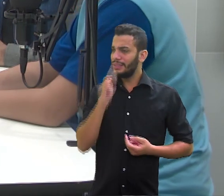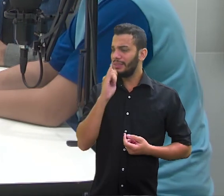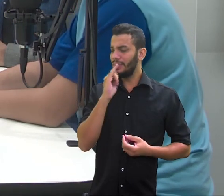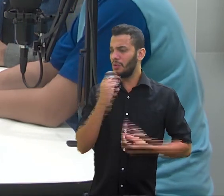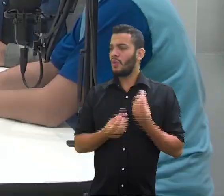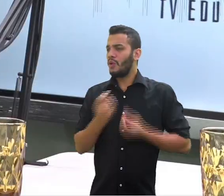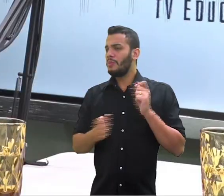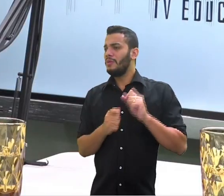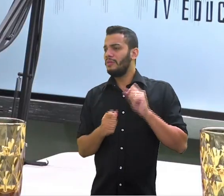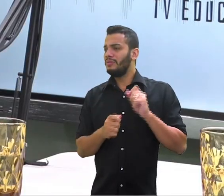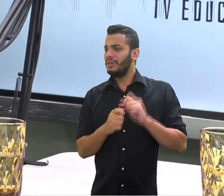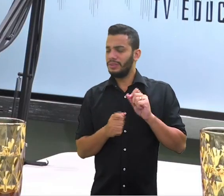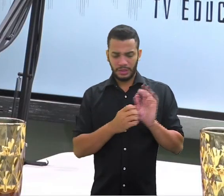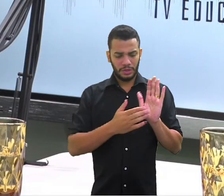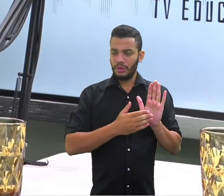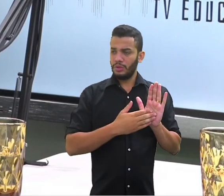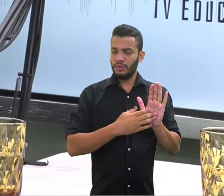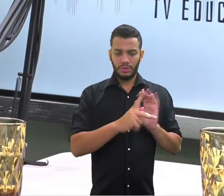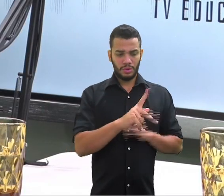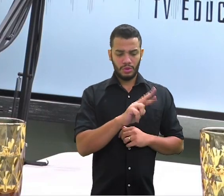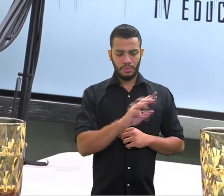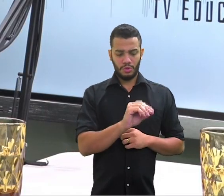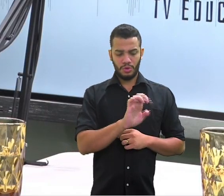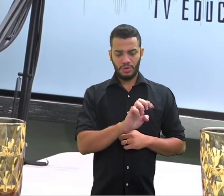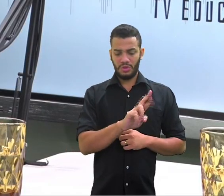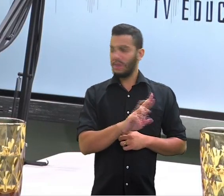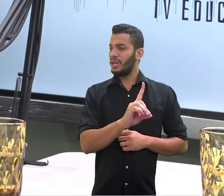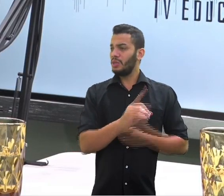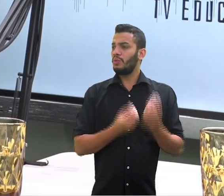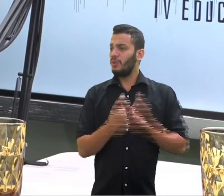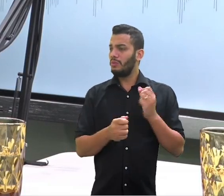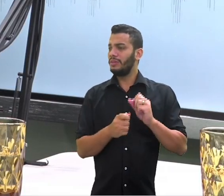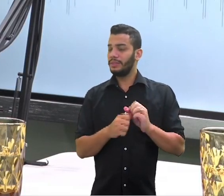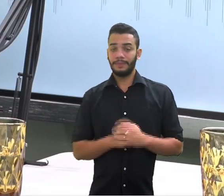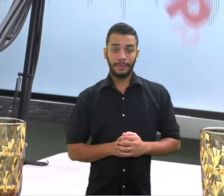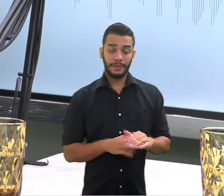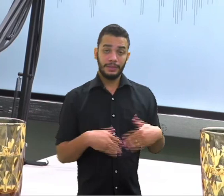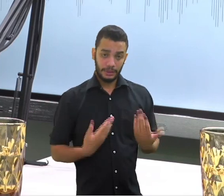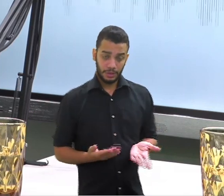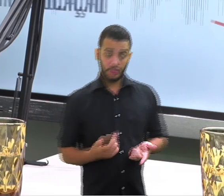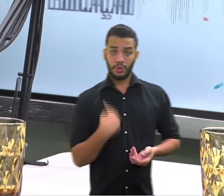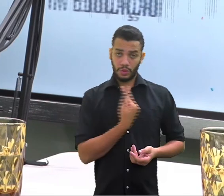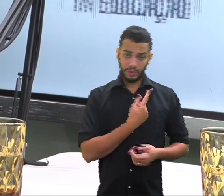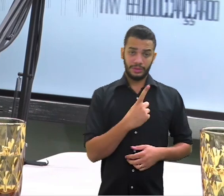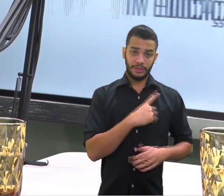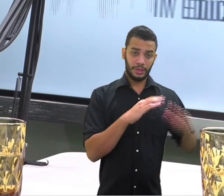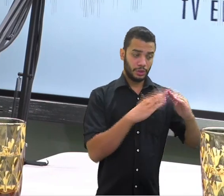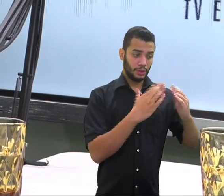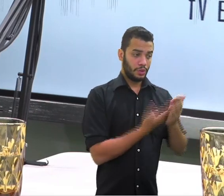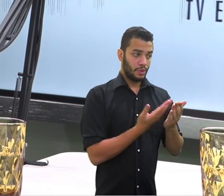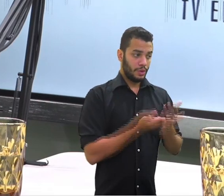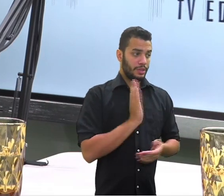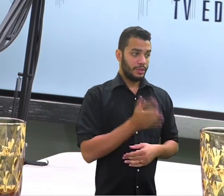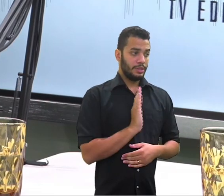anos, mas nada óbvio, se a sua escola não tem o PROERD, de entrar em contato tanto com o 6º Batalhão ou com a 5ª CIA Indy no